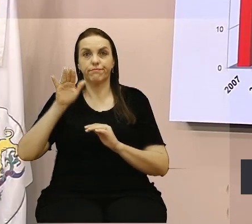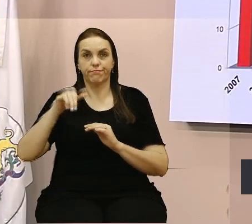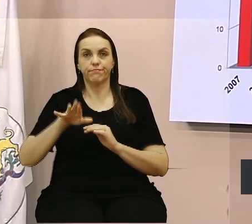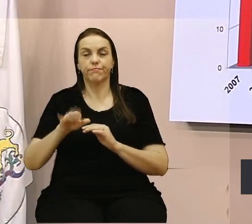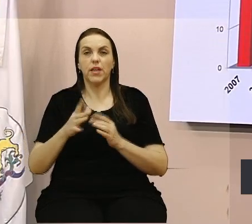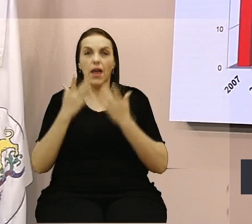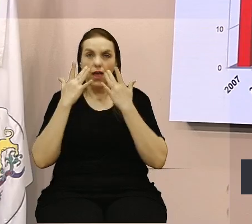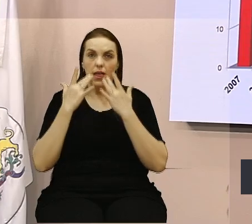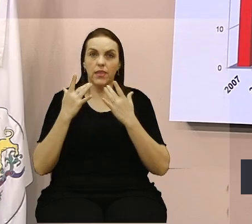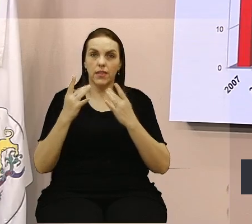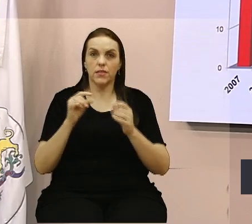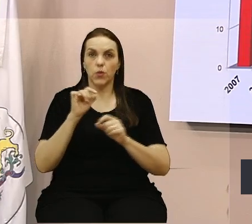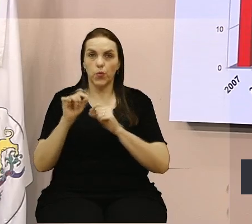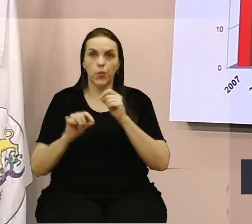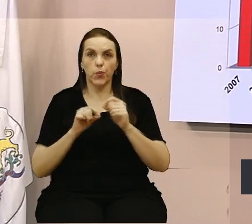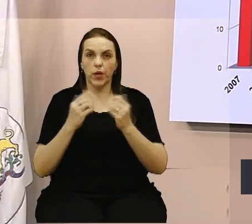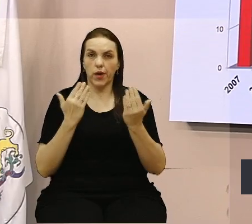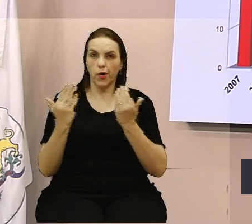atenção nesse paralelo